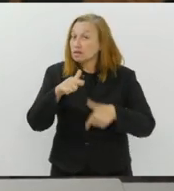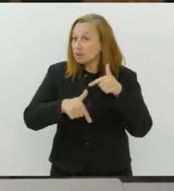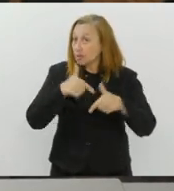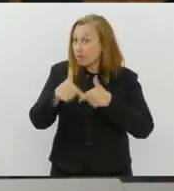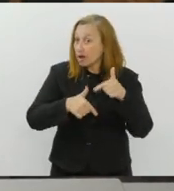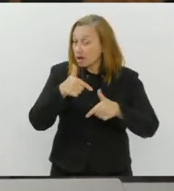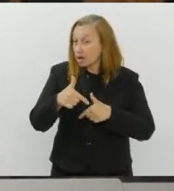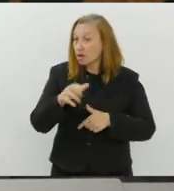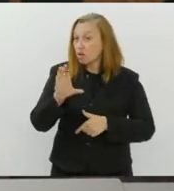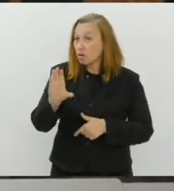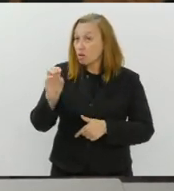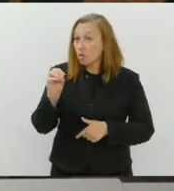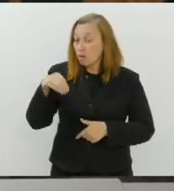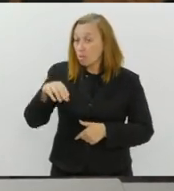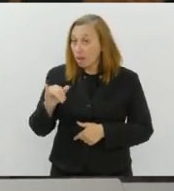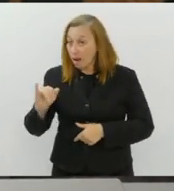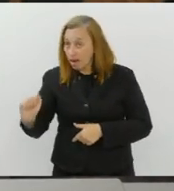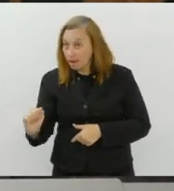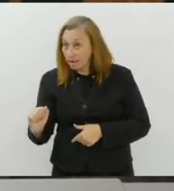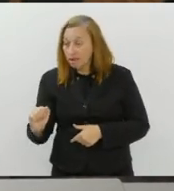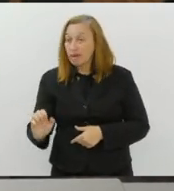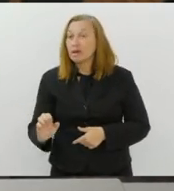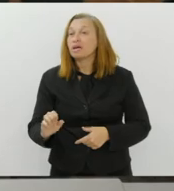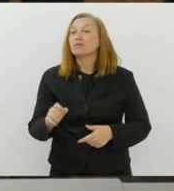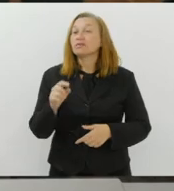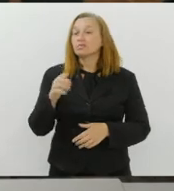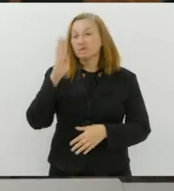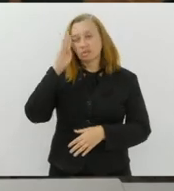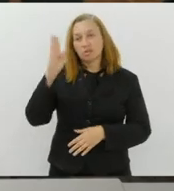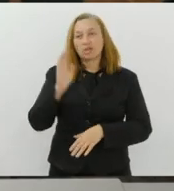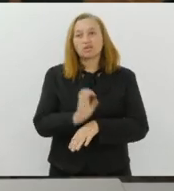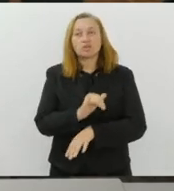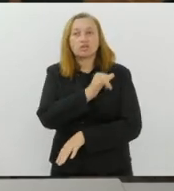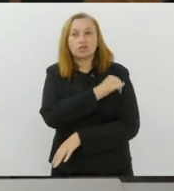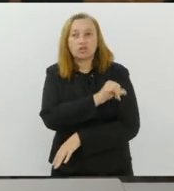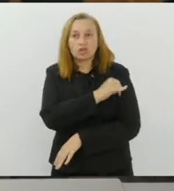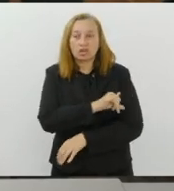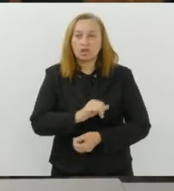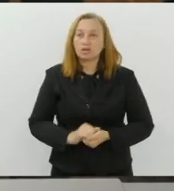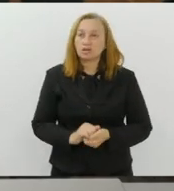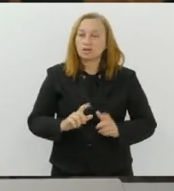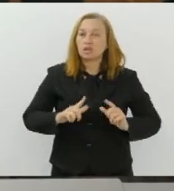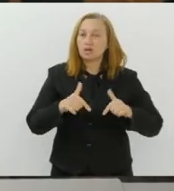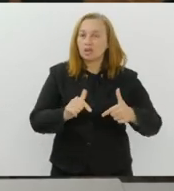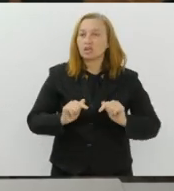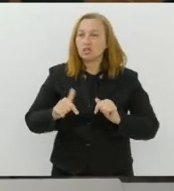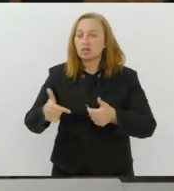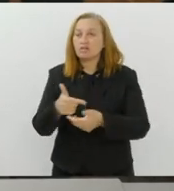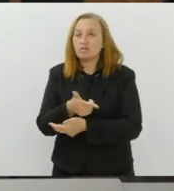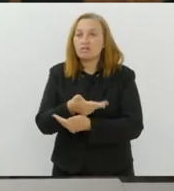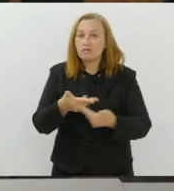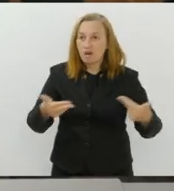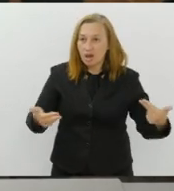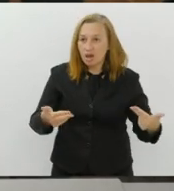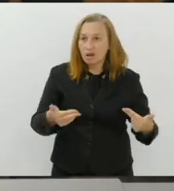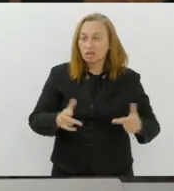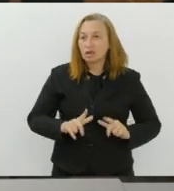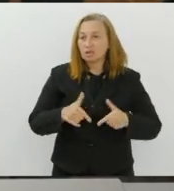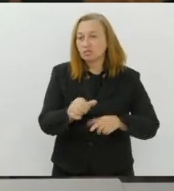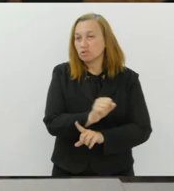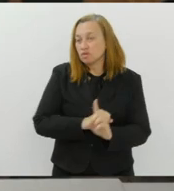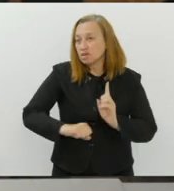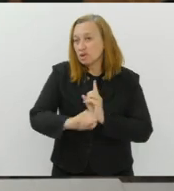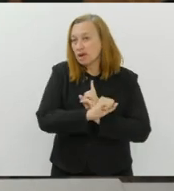nossa Comai tem trabalhado, né, principalmente aqui no Estado do Rio de Janeiro, com diversas ações, né, ações